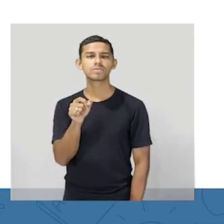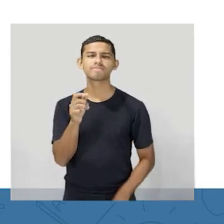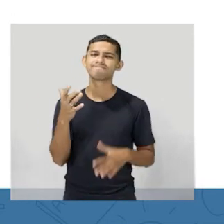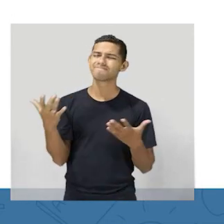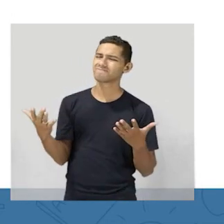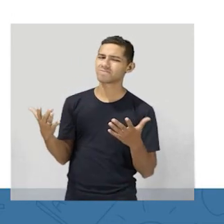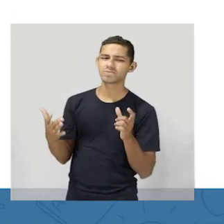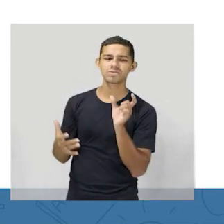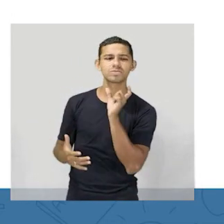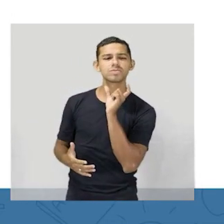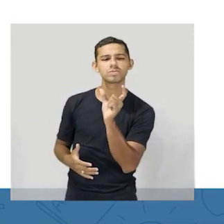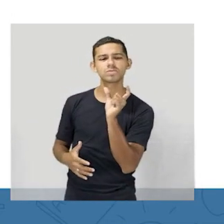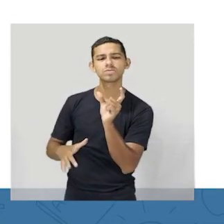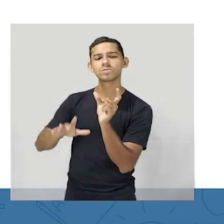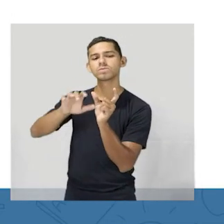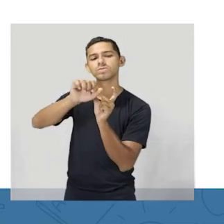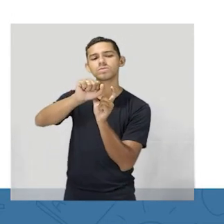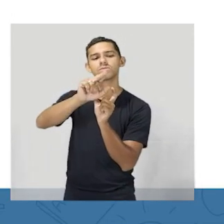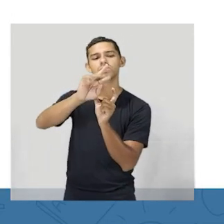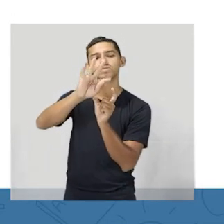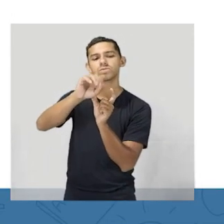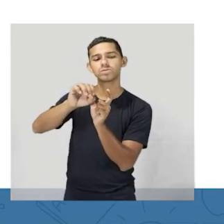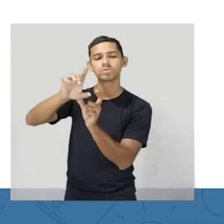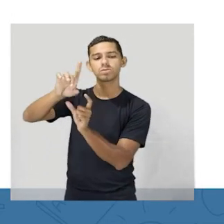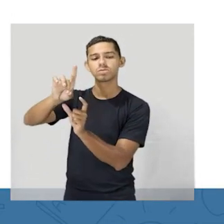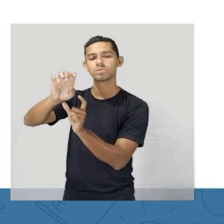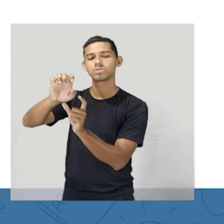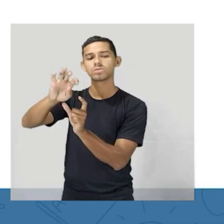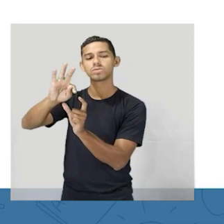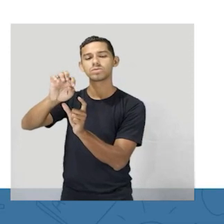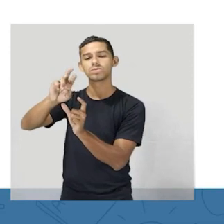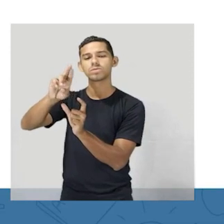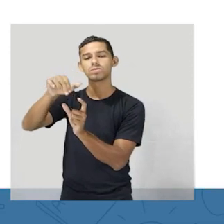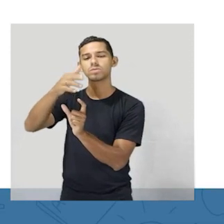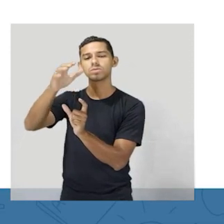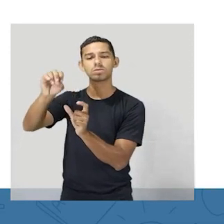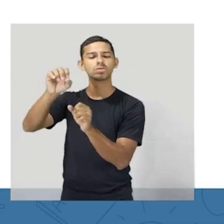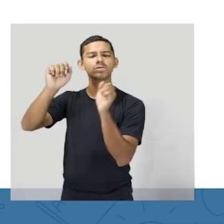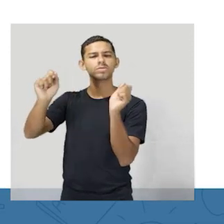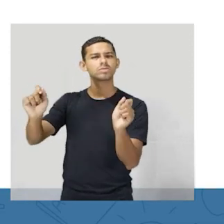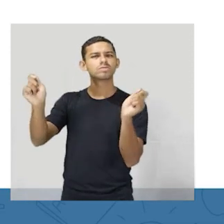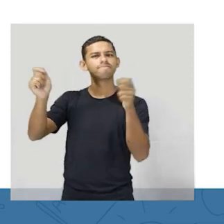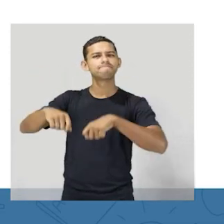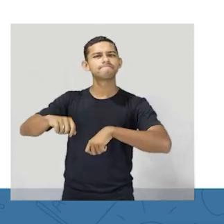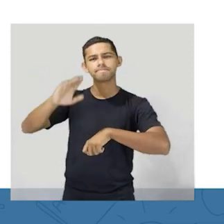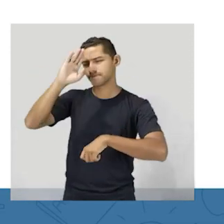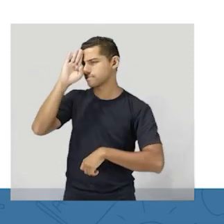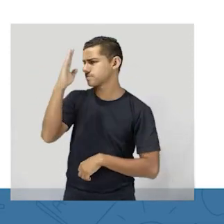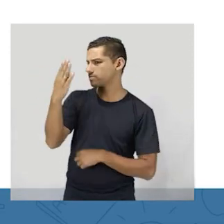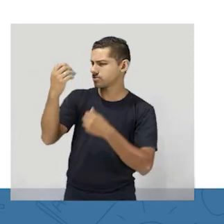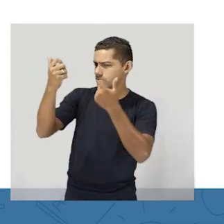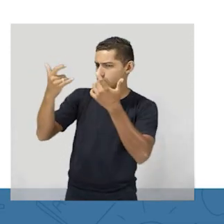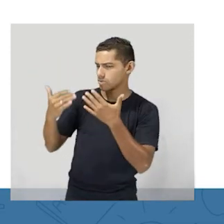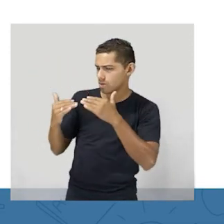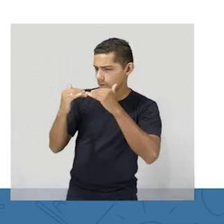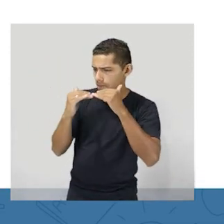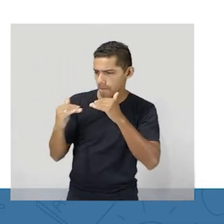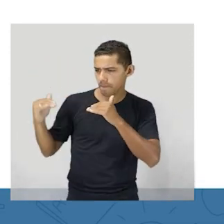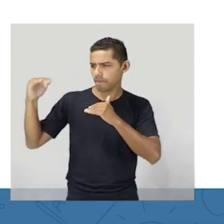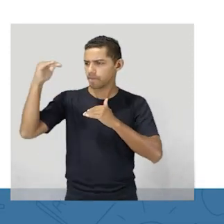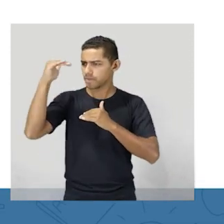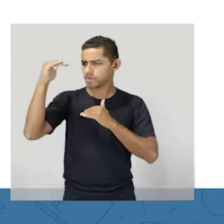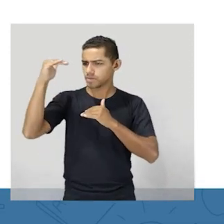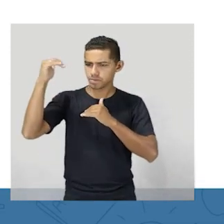que seria ali essa autodeterminação da nação? Ou seja, tu tem, galera, né, principalmente a dita soberania sobre o